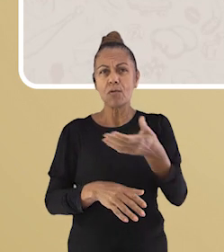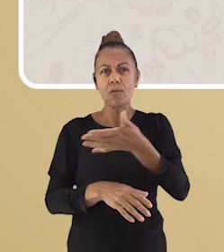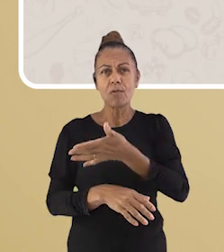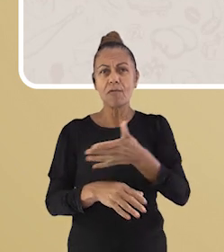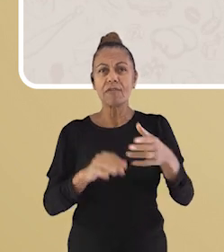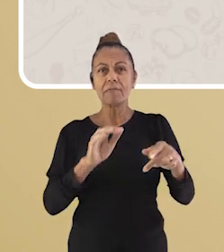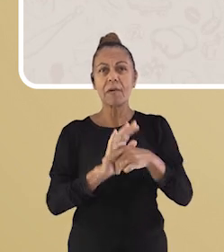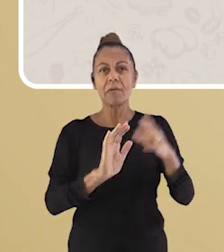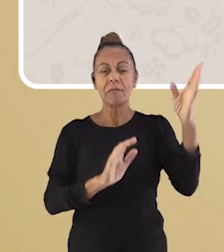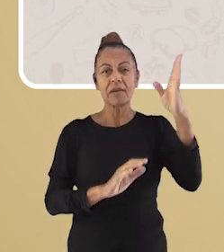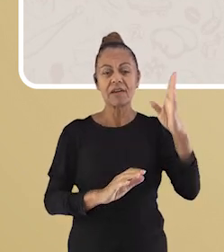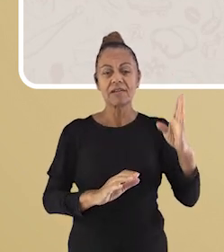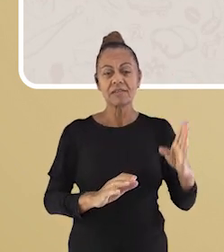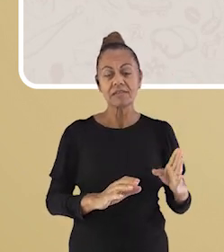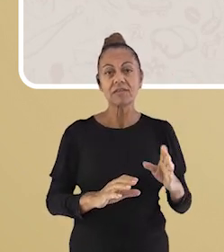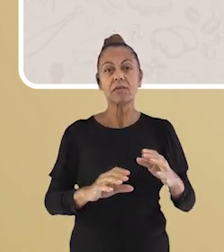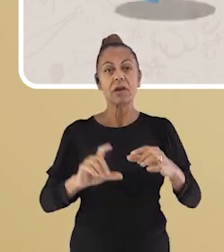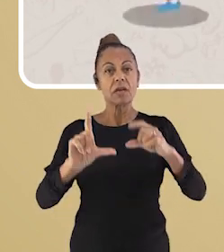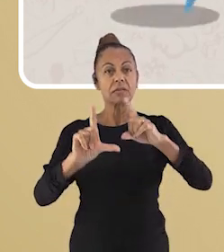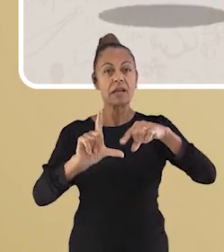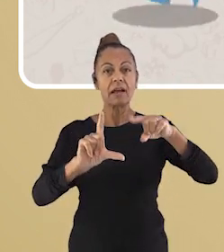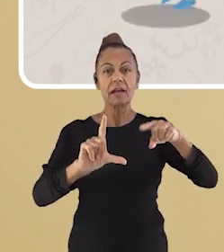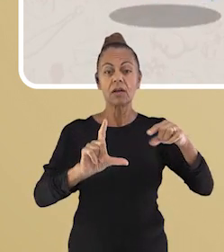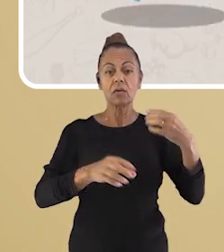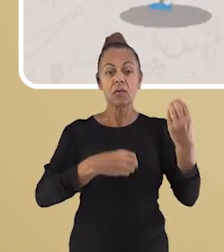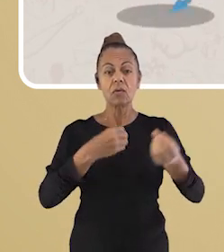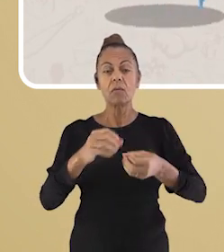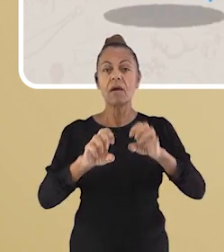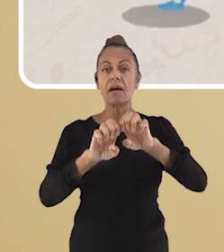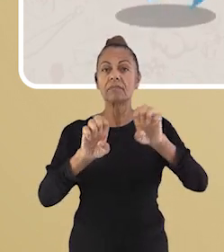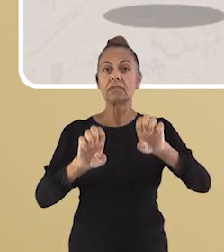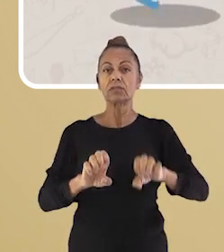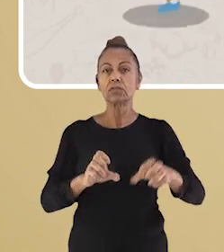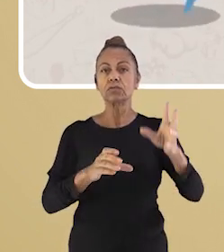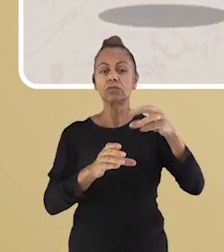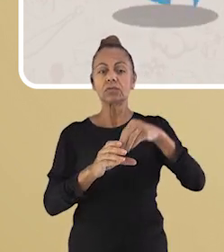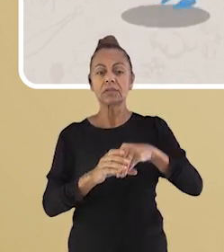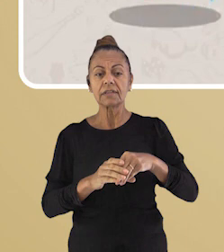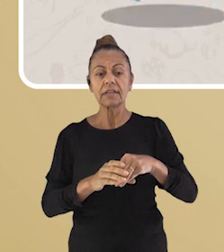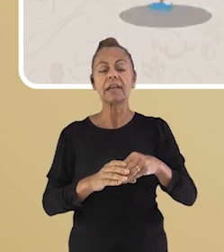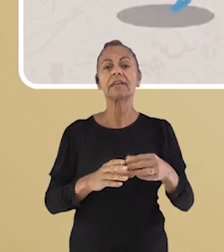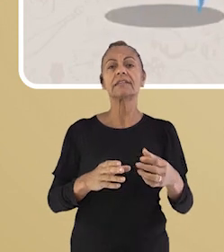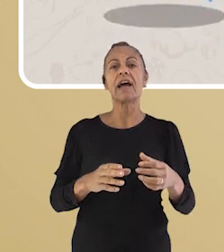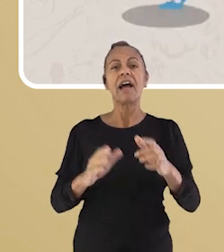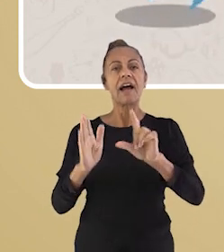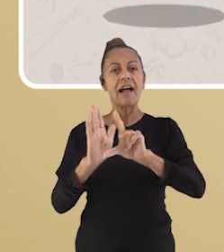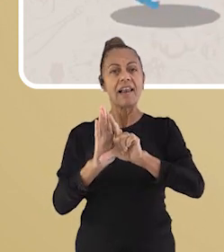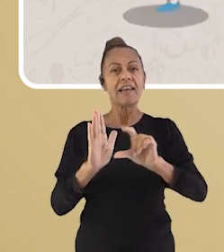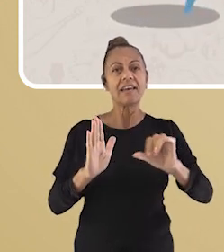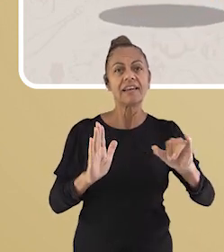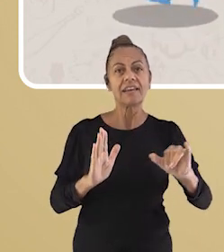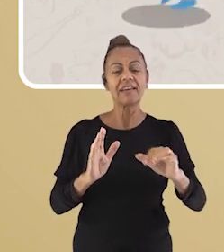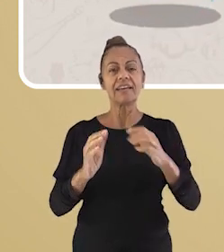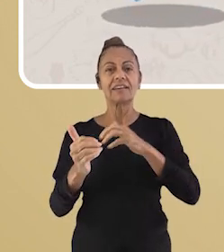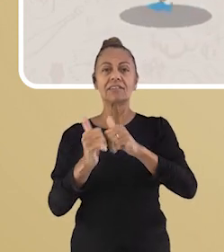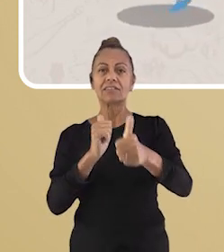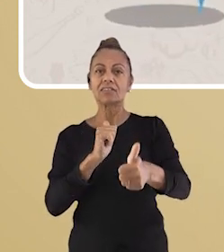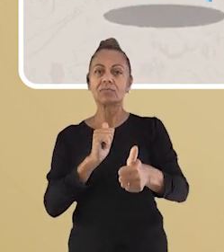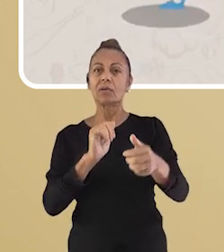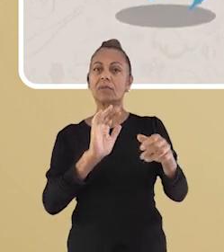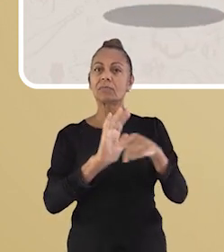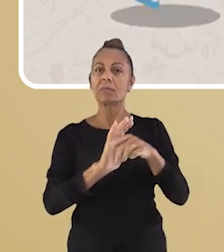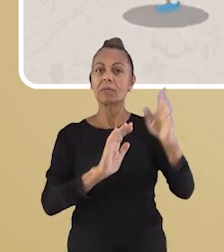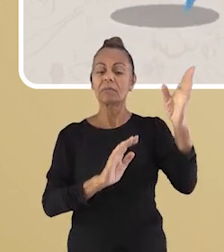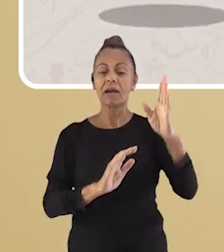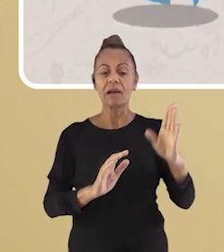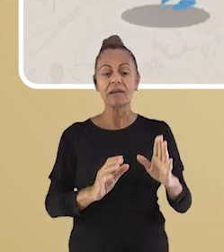Esporte realizou uma pesquisa inédita no Brasil e levantou dados sobre os praticantes, a infraestrutura, a legislação e os investimentos